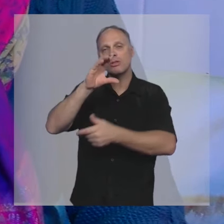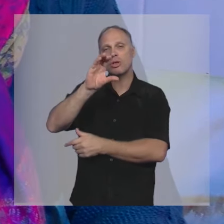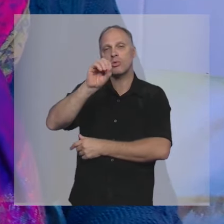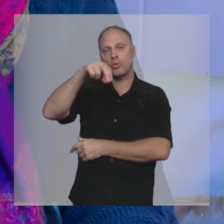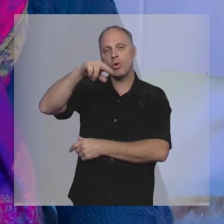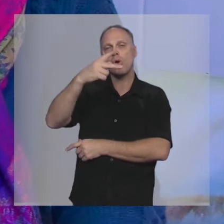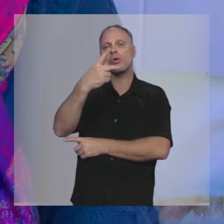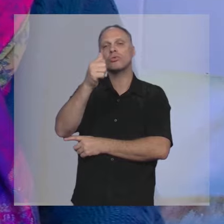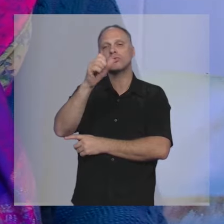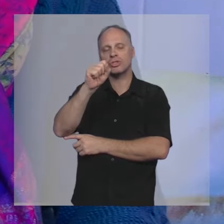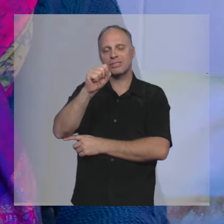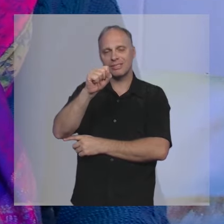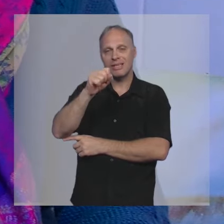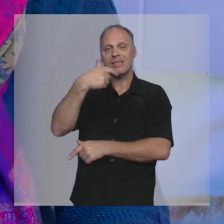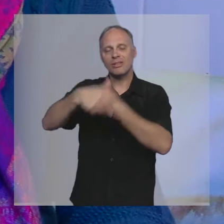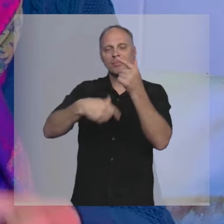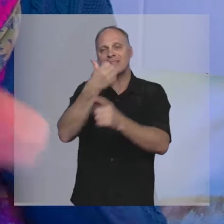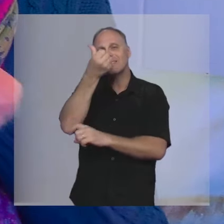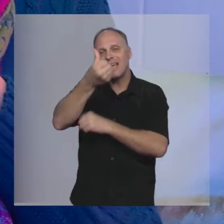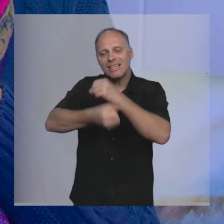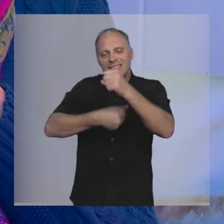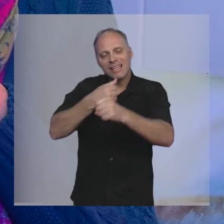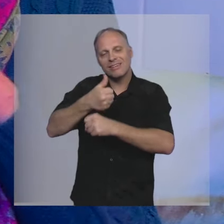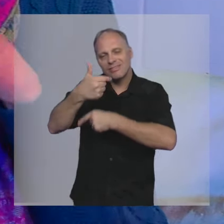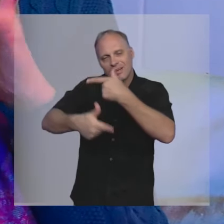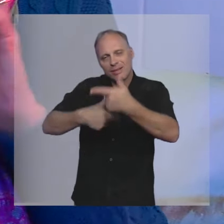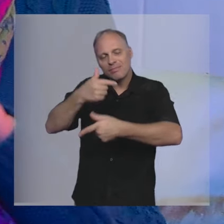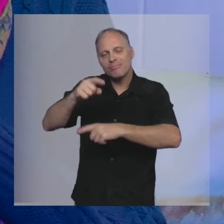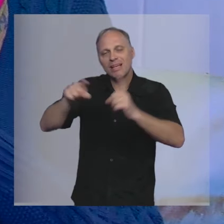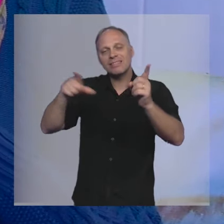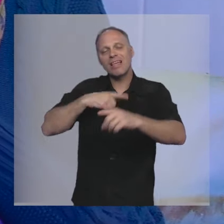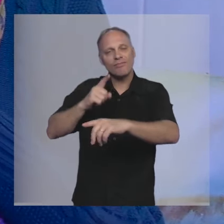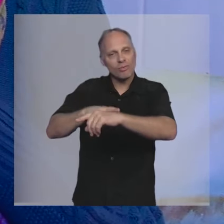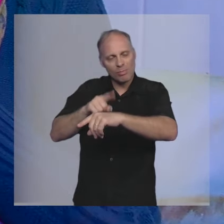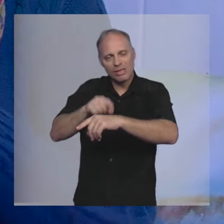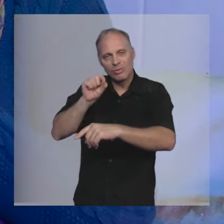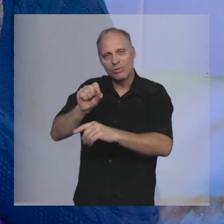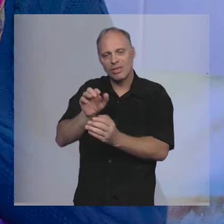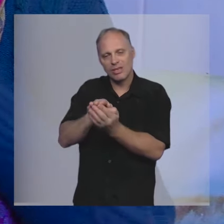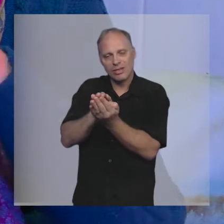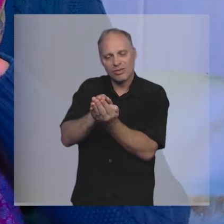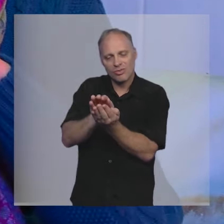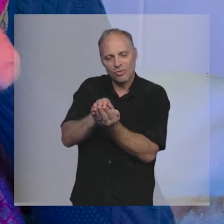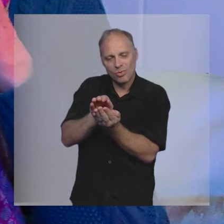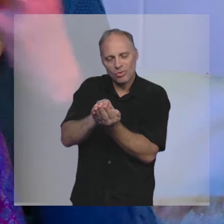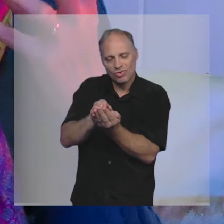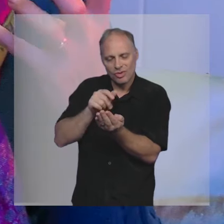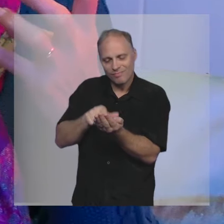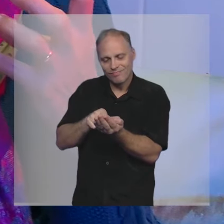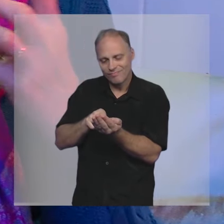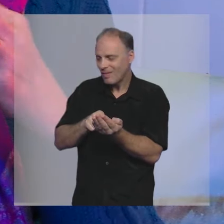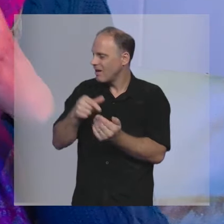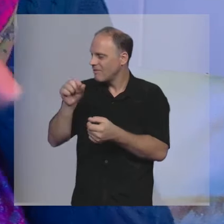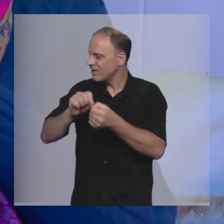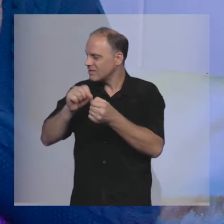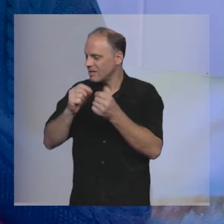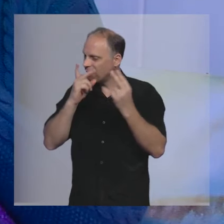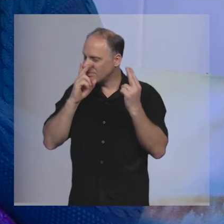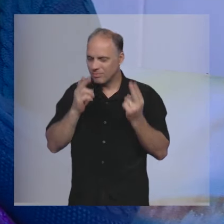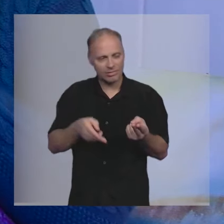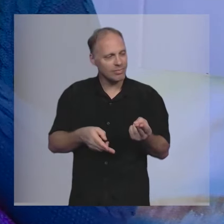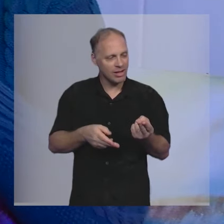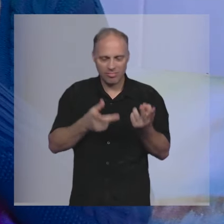trabalhei 6 anos com elas. Só que daí chegou um momento que elas começaram a ficar muito semelhantes. Aí